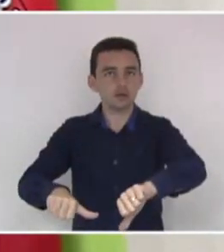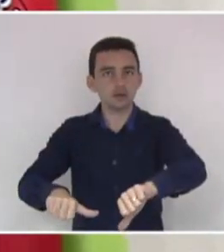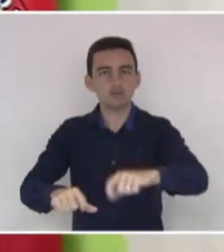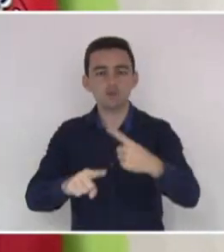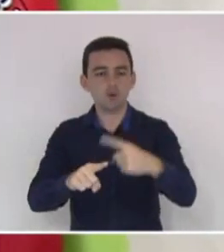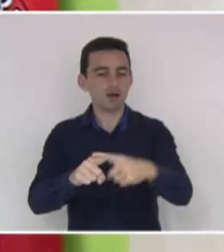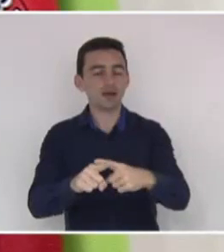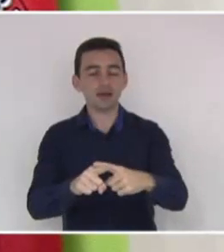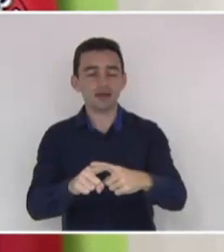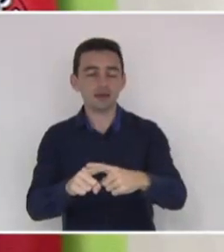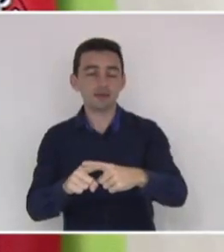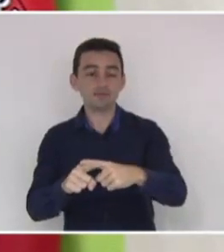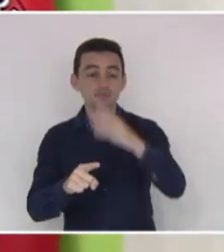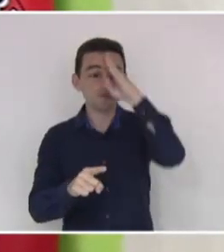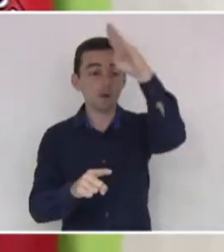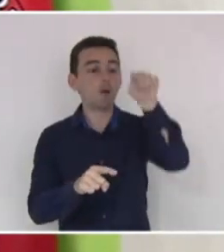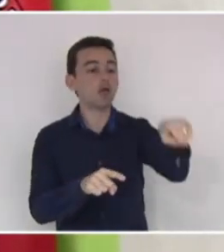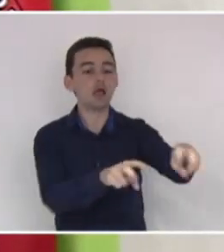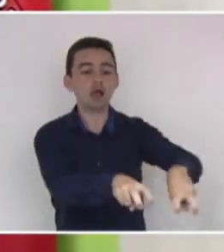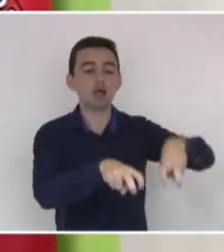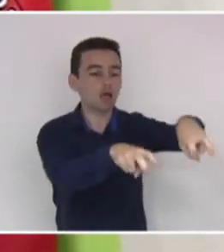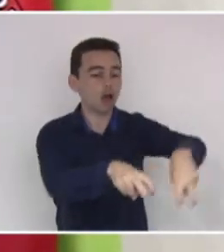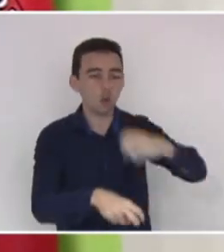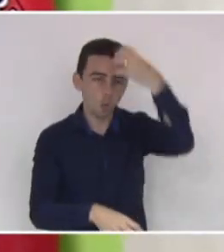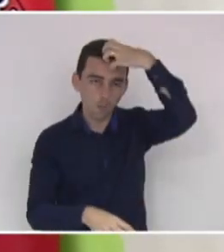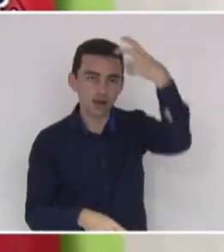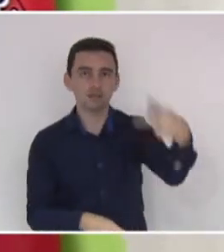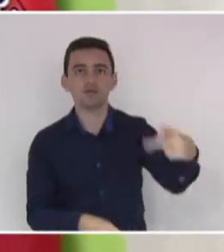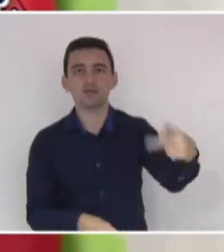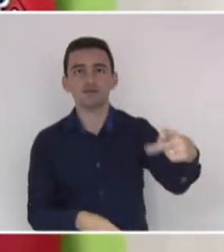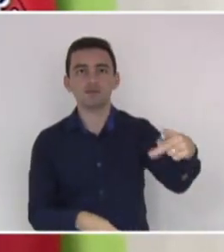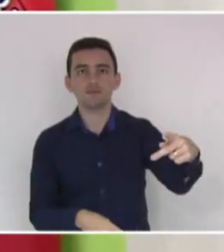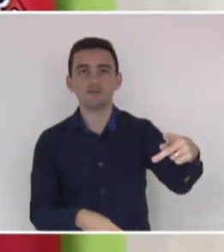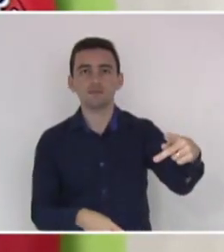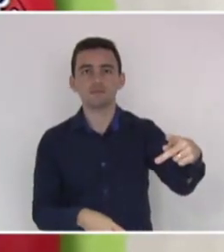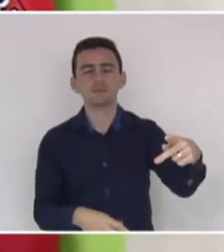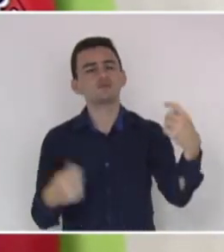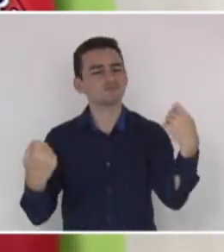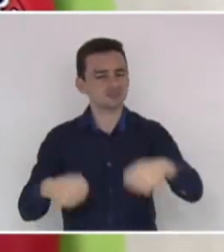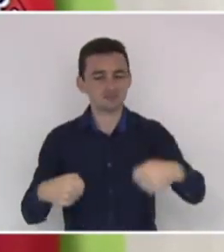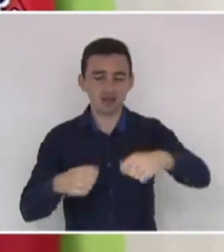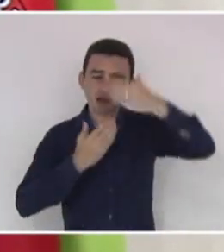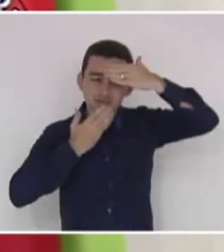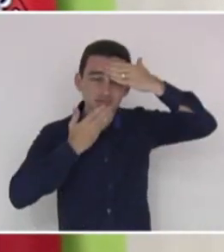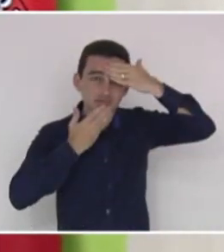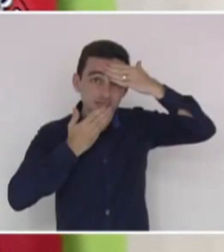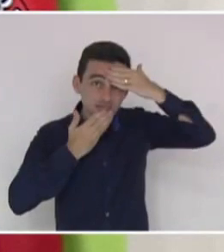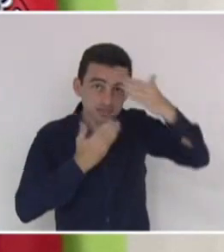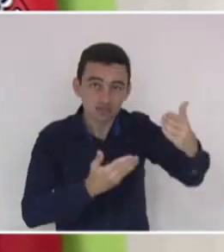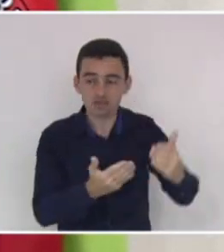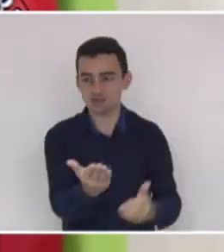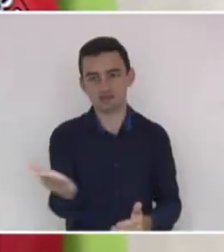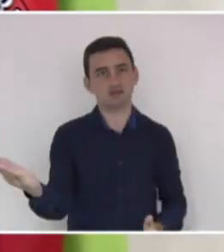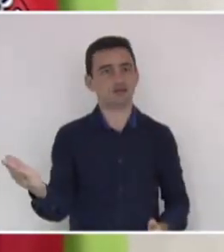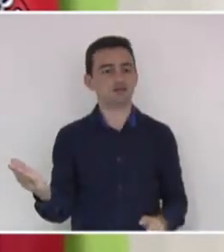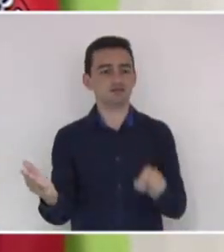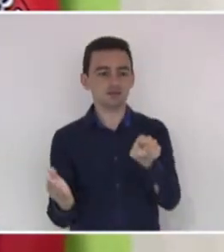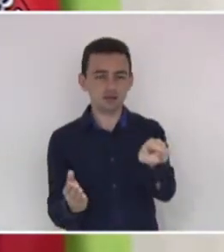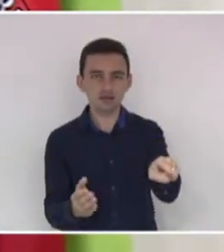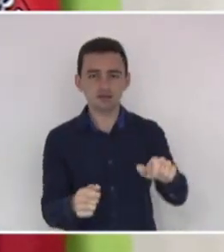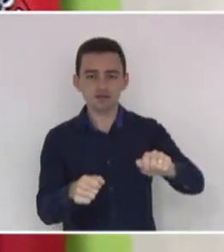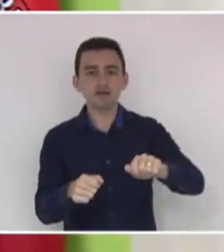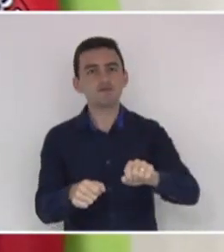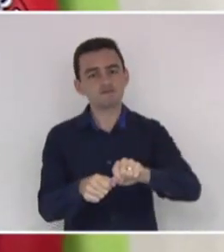ofensa a quem devia, de no mínimo, ter a gratidão pelo café, pelo almoço, pela janta, que são